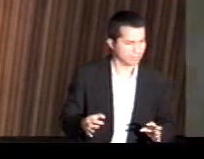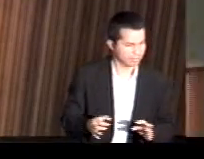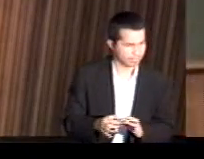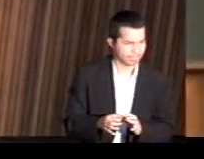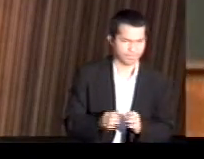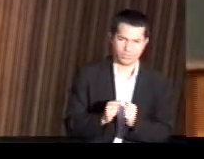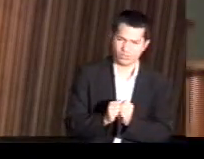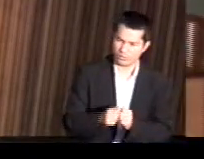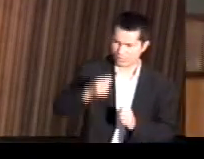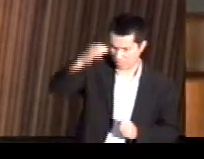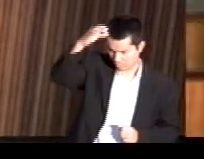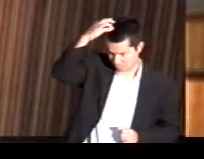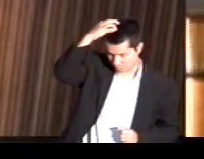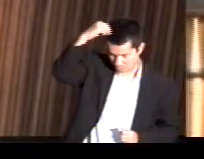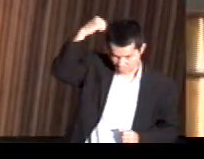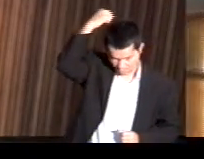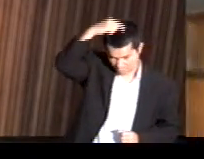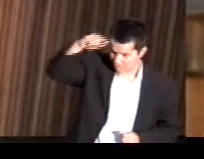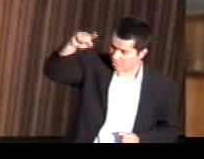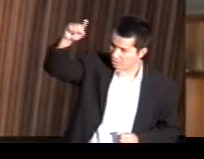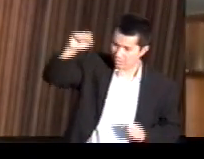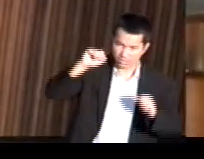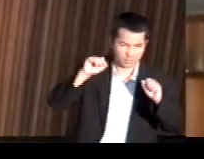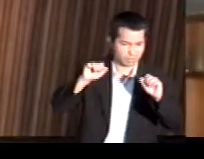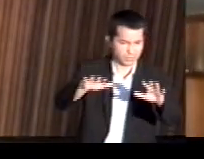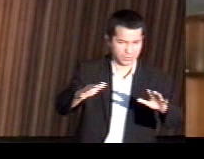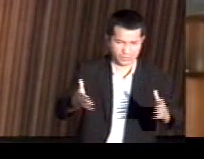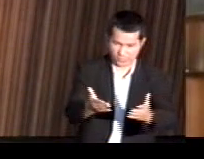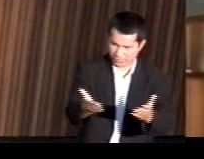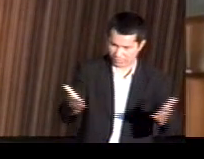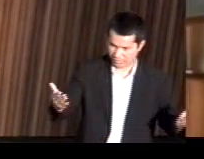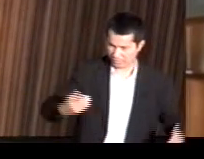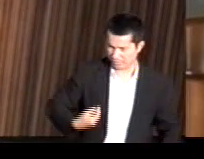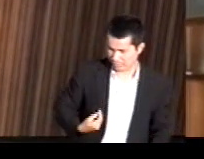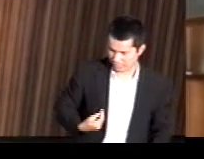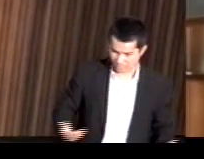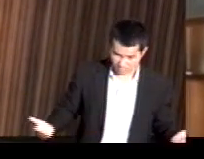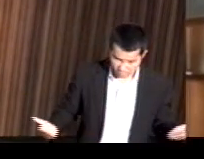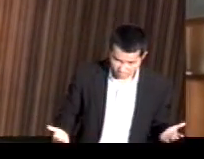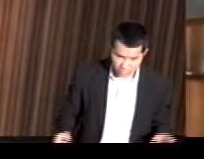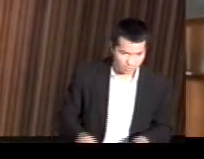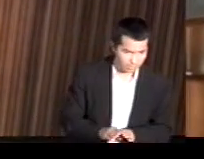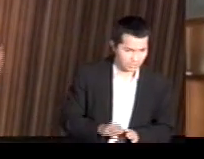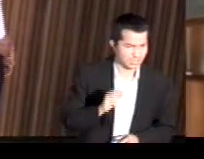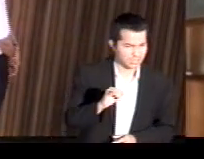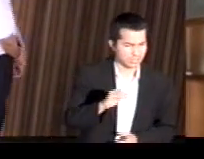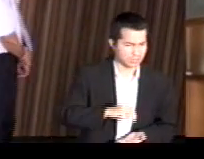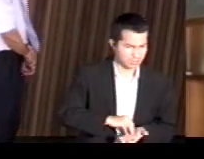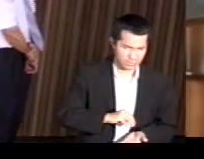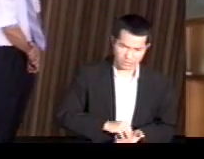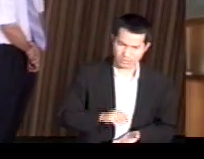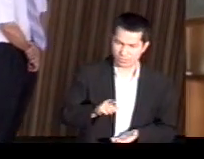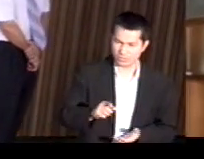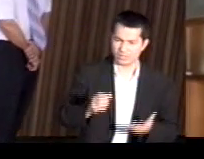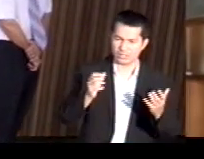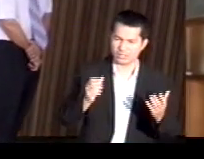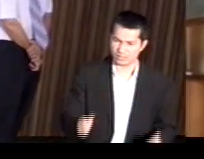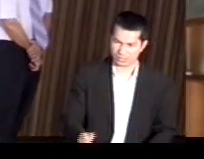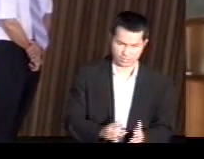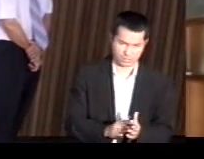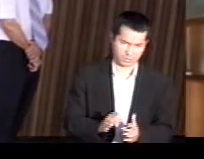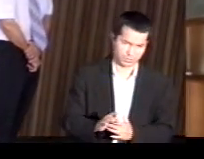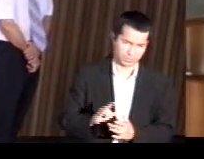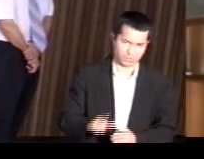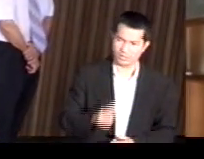Deus quer fazer hoje. E se você ainda não entregou a tua vida a Jesus para Ele ser o seu